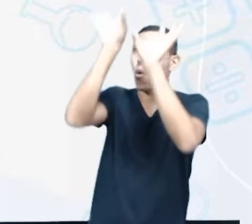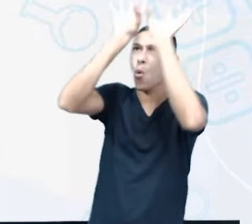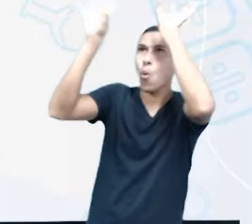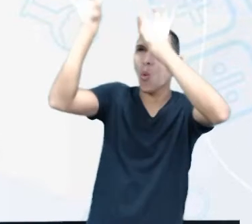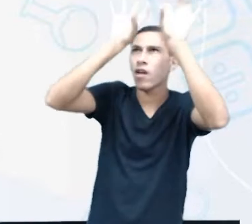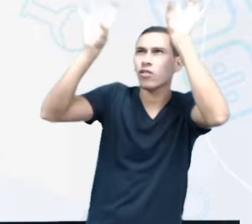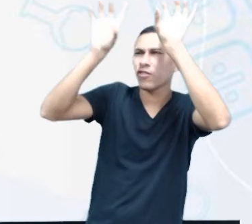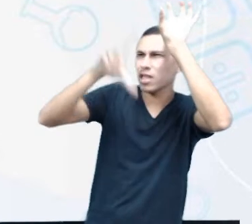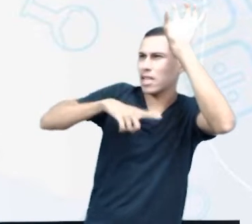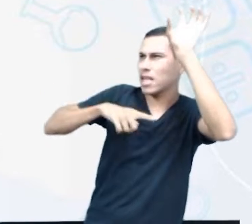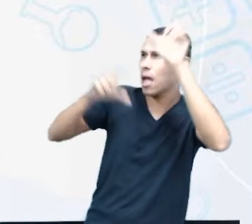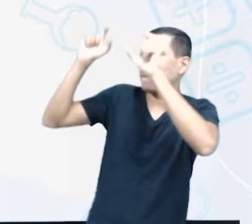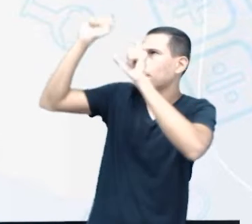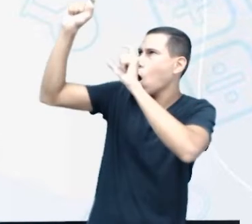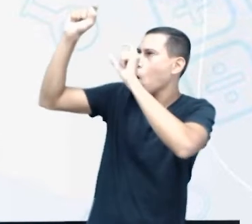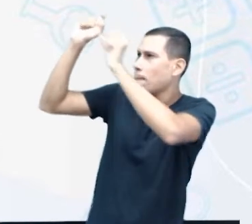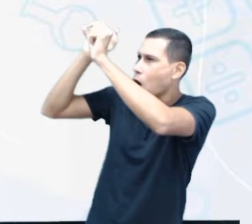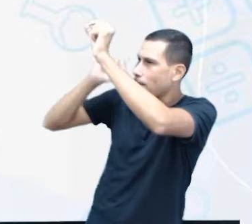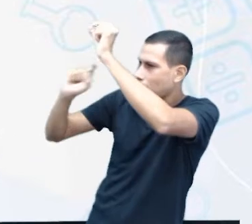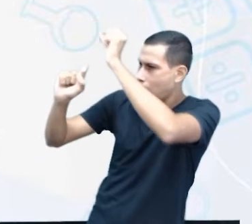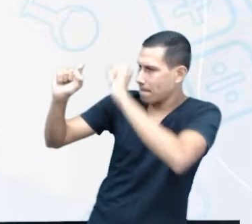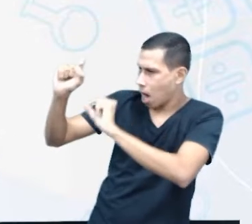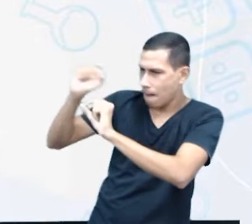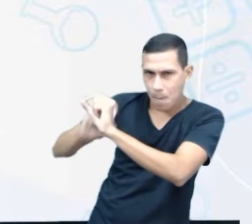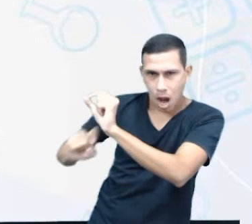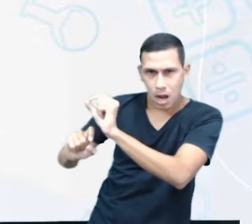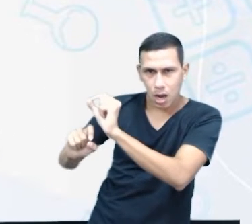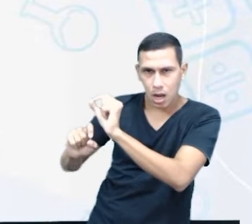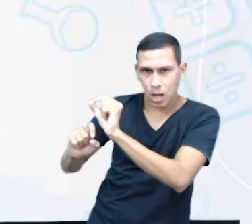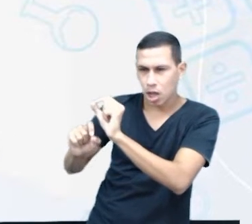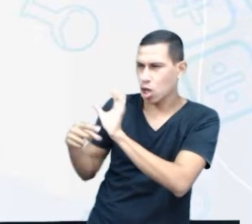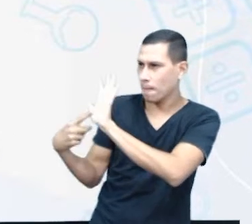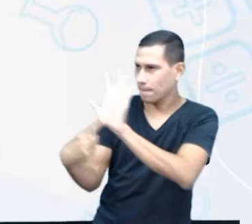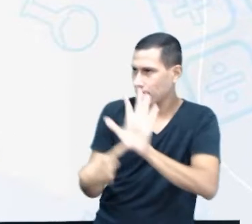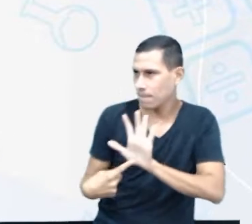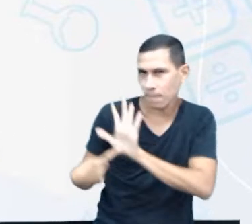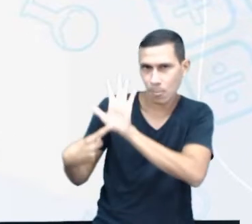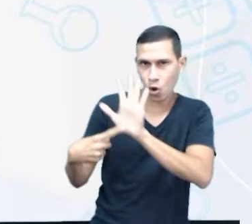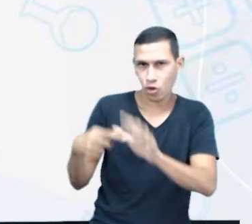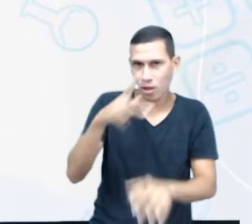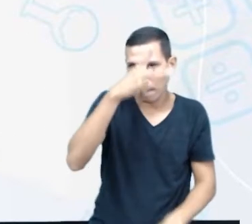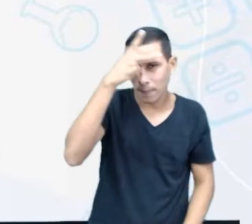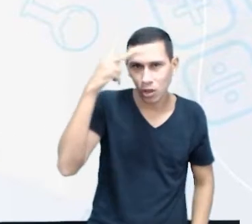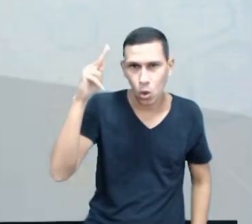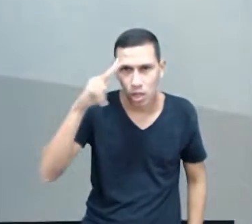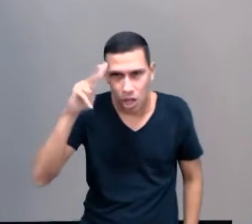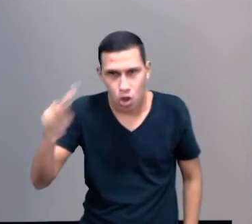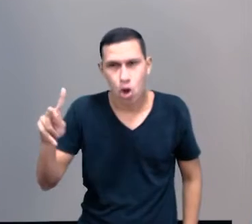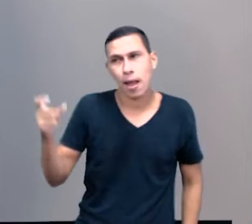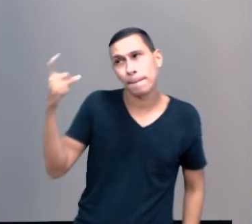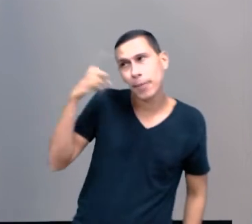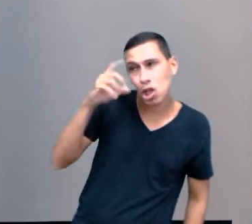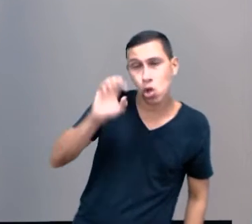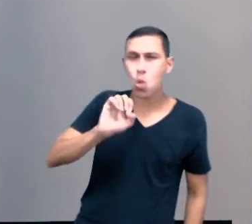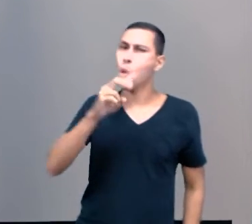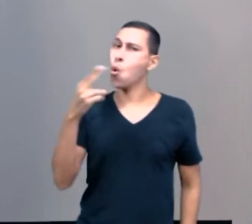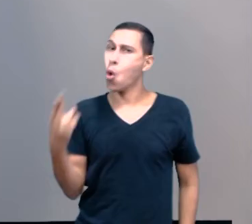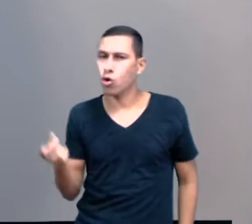tem essas bolinhas, né? E que são indicadas aí para o personagem que está pensando ou